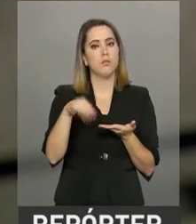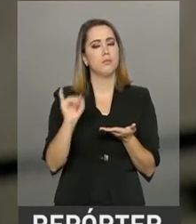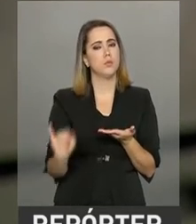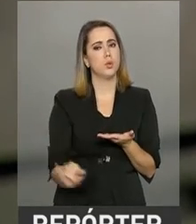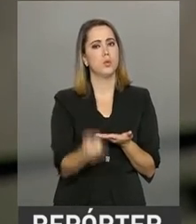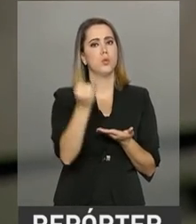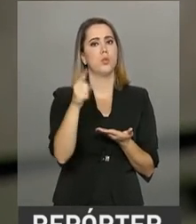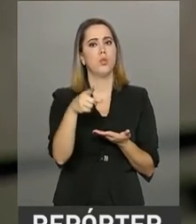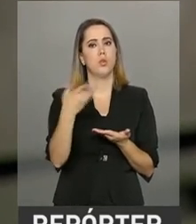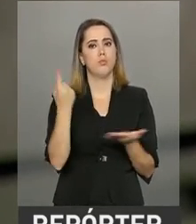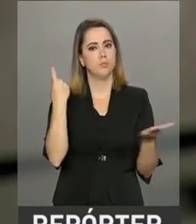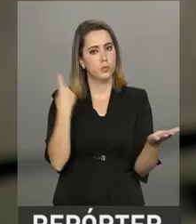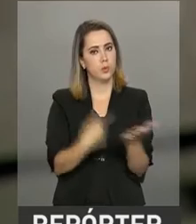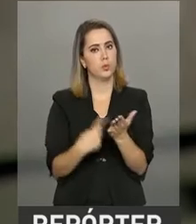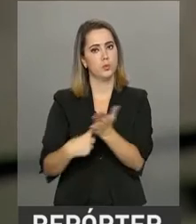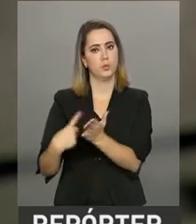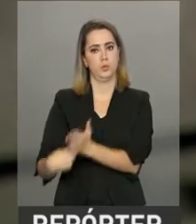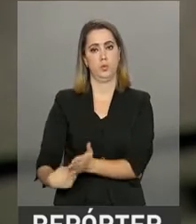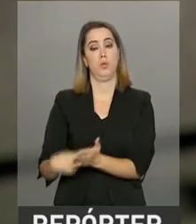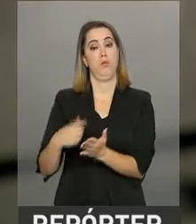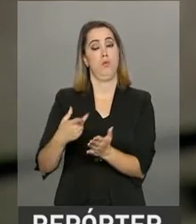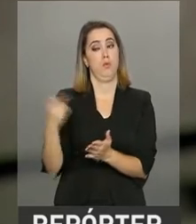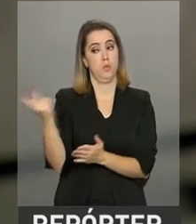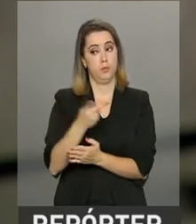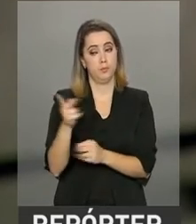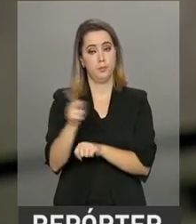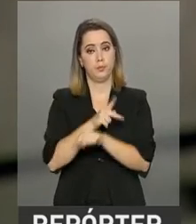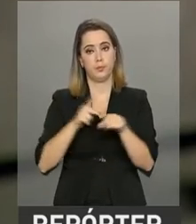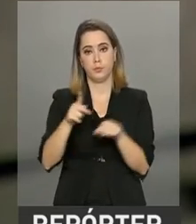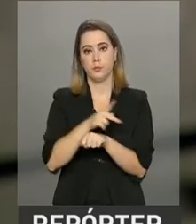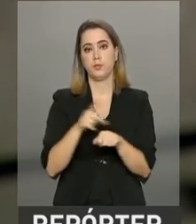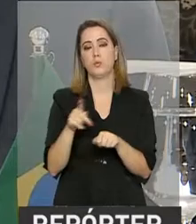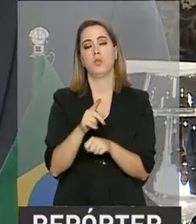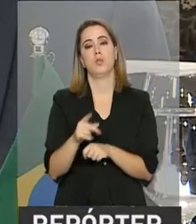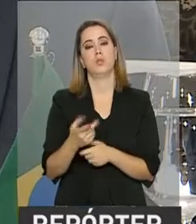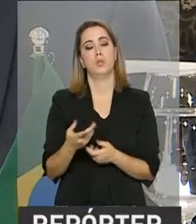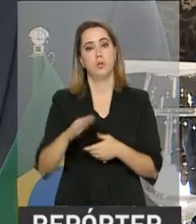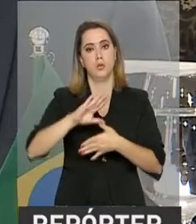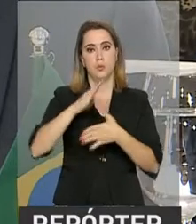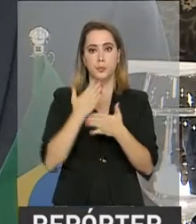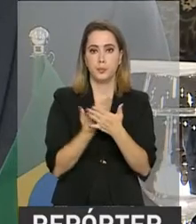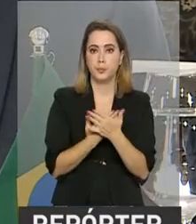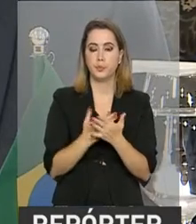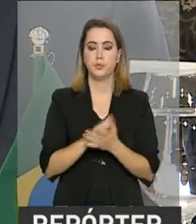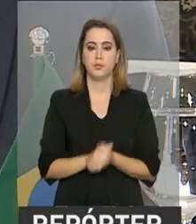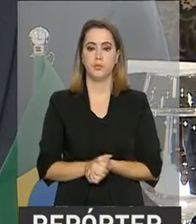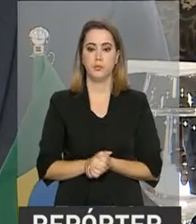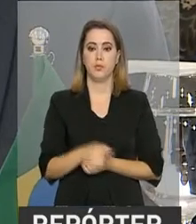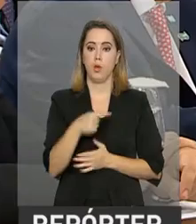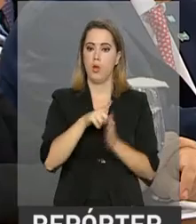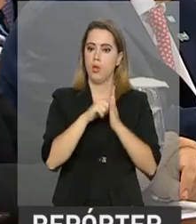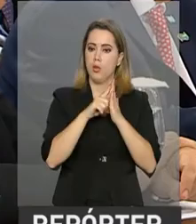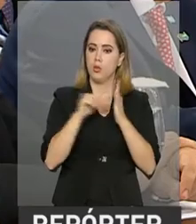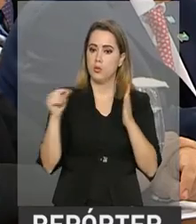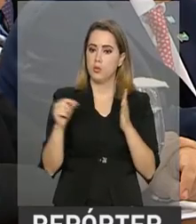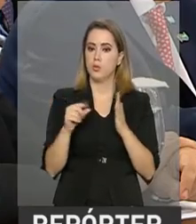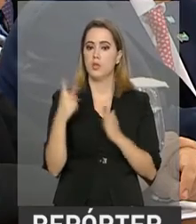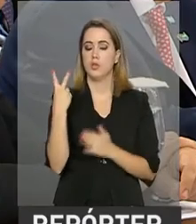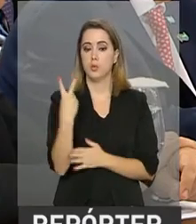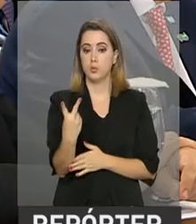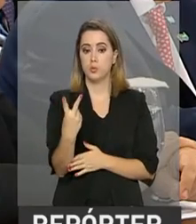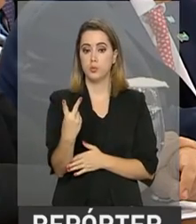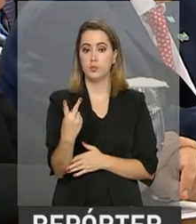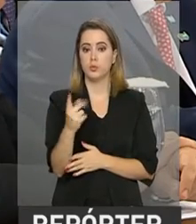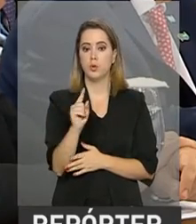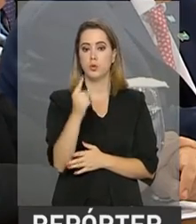de concretizar compromissos bilaterais e do mercosul no planalto os dois presidentes se reuniram por cerca